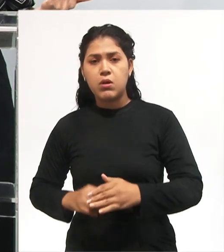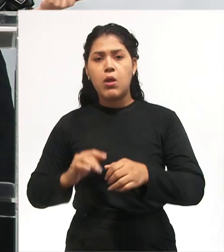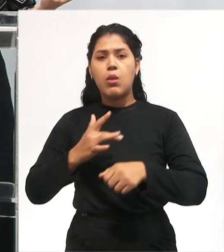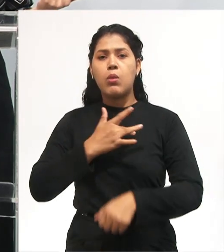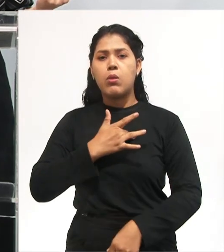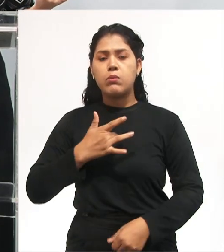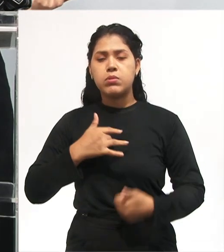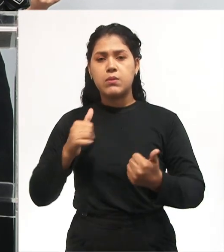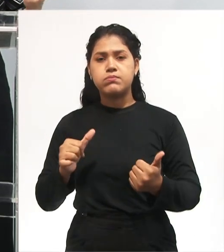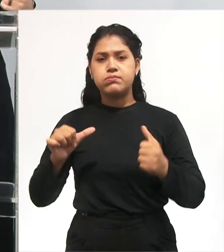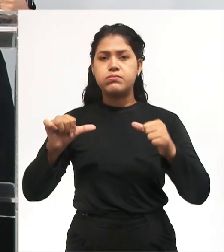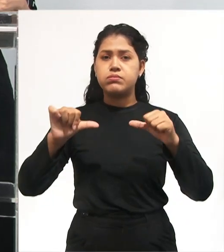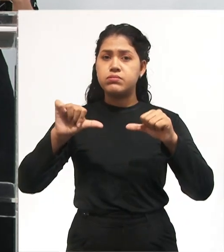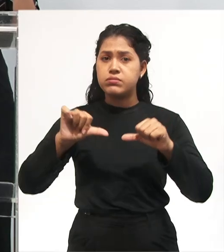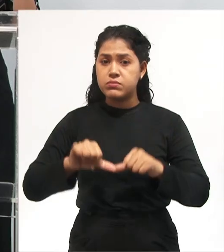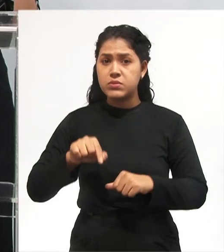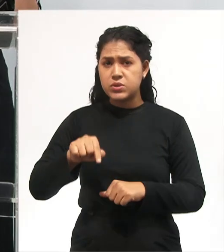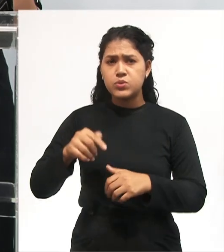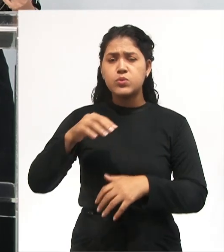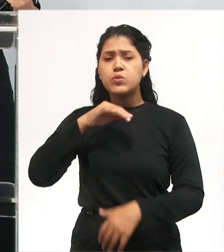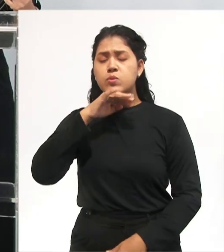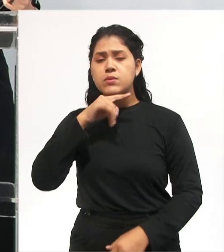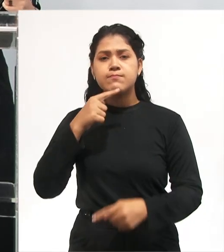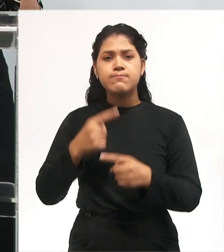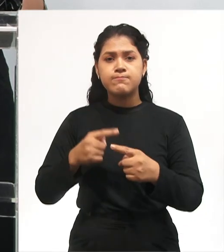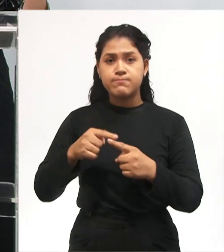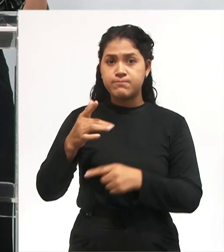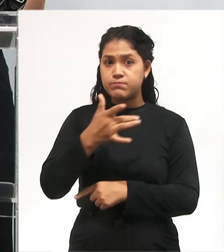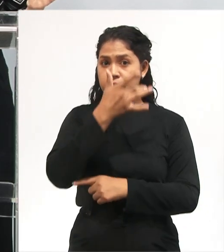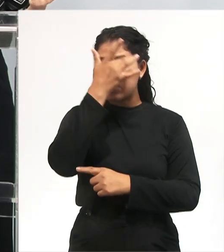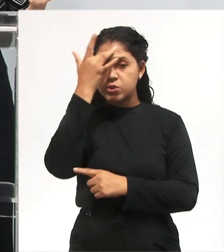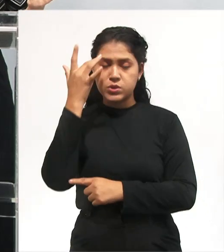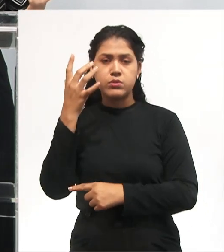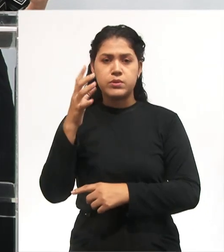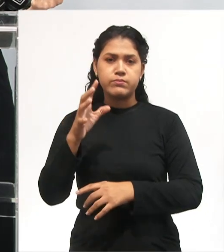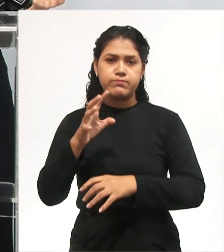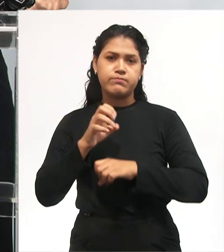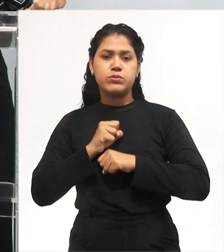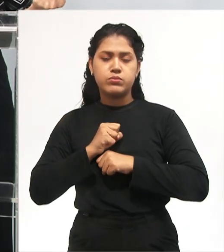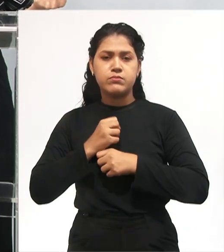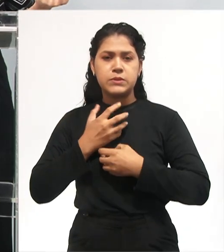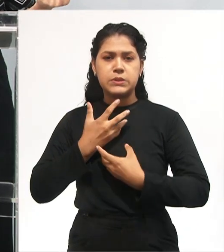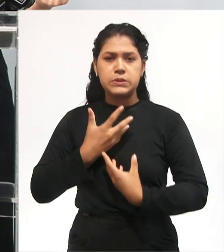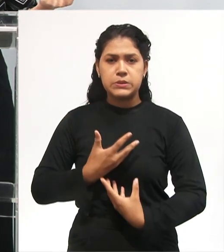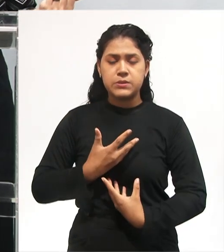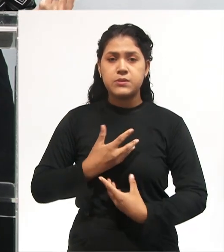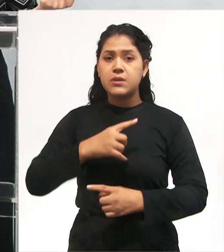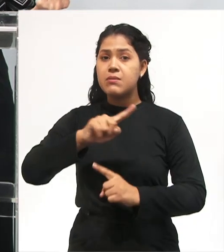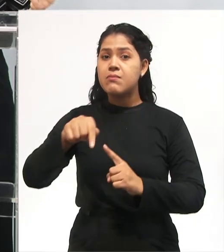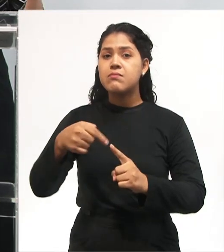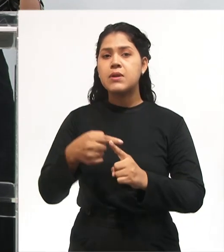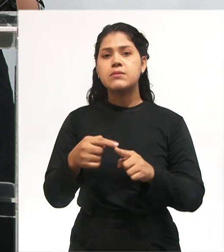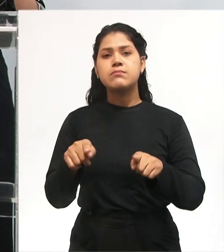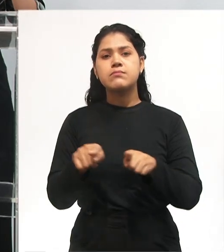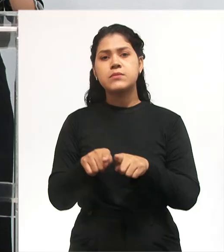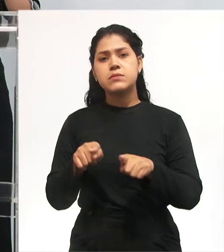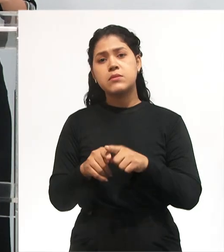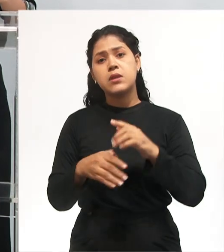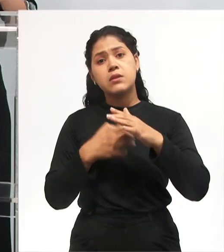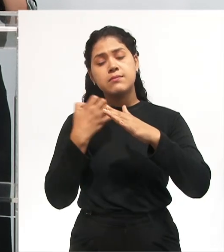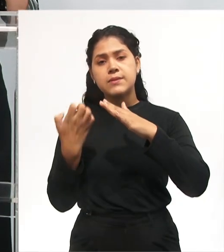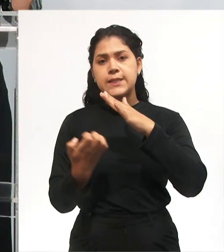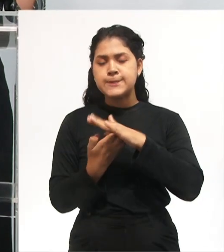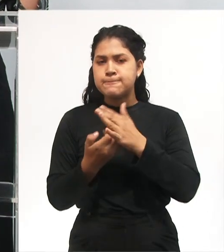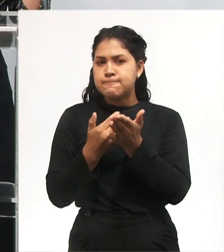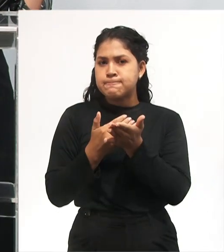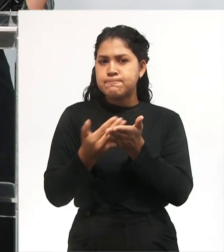para o funcionário que adoece, mas também para a organização que vai perder aquele funcionário por algum tempo e vai perder